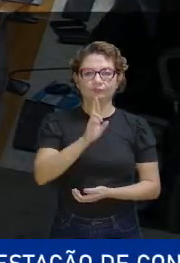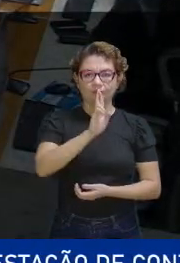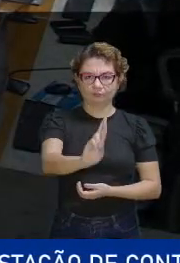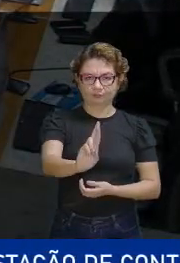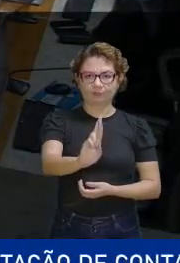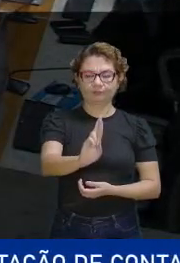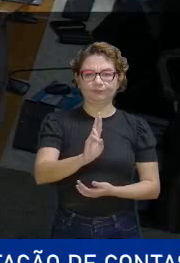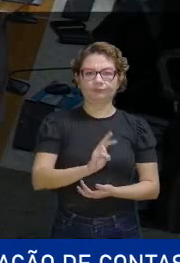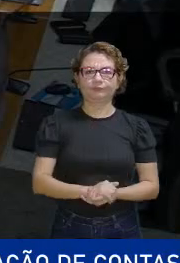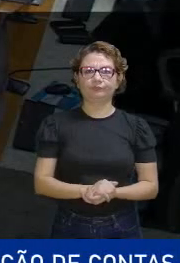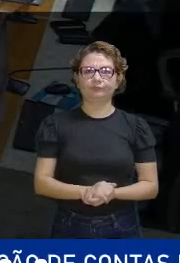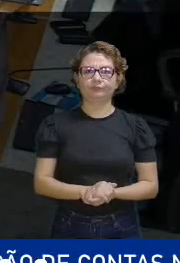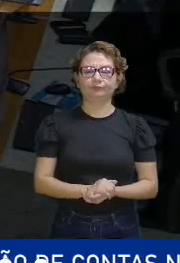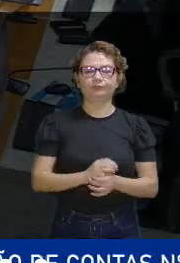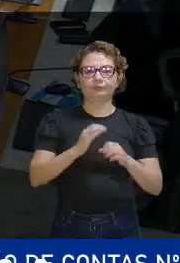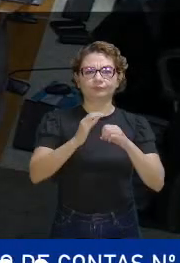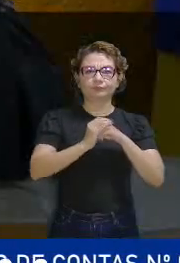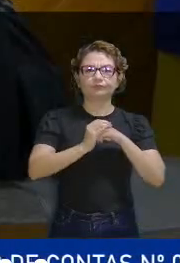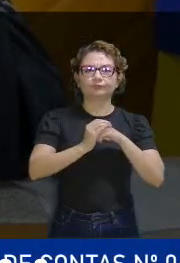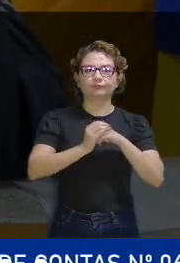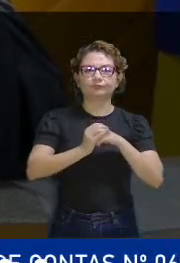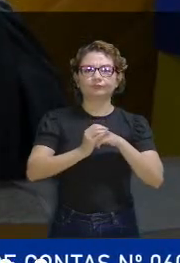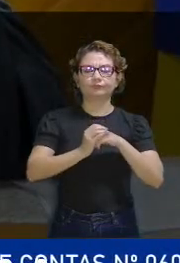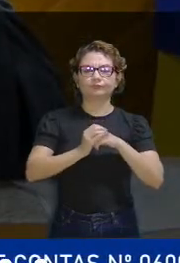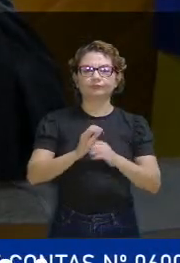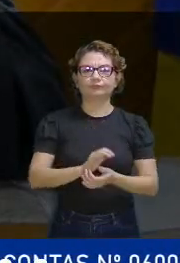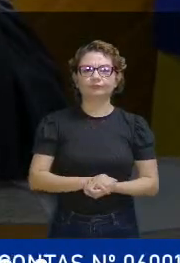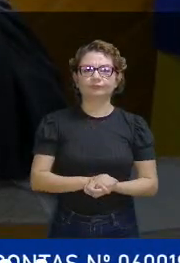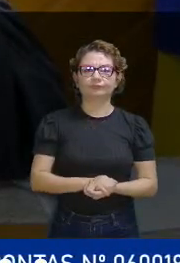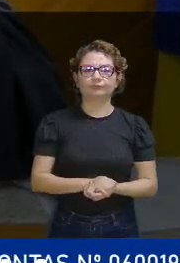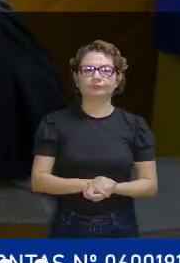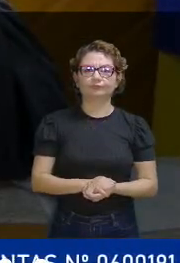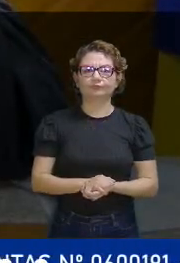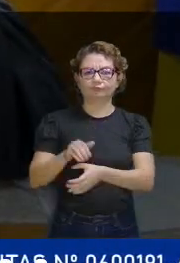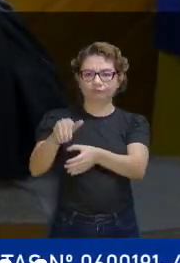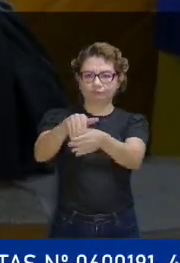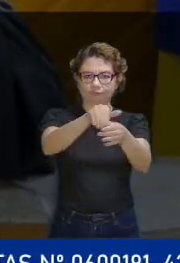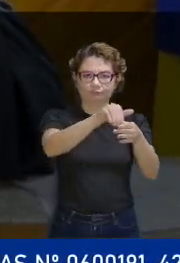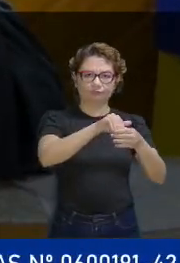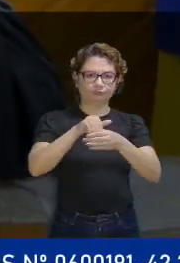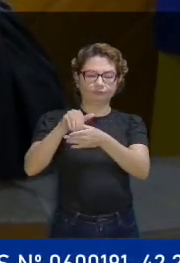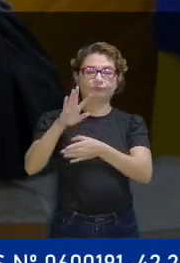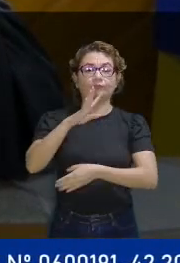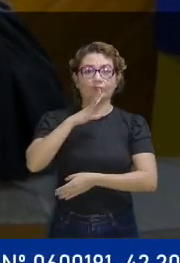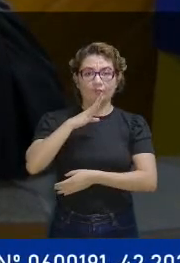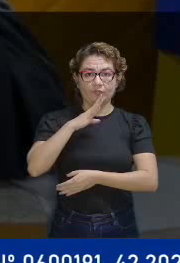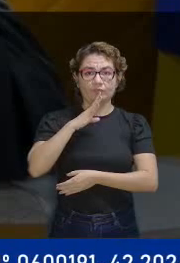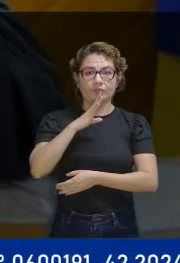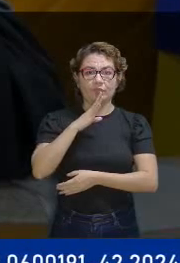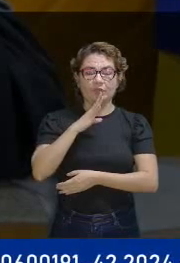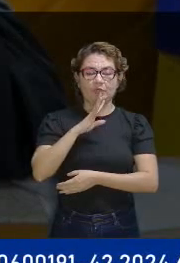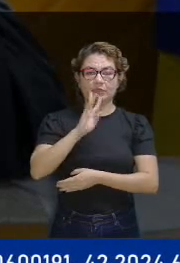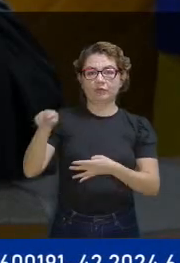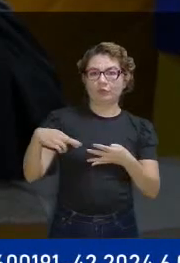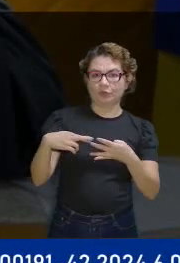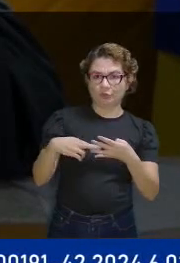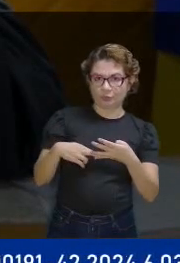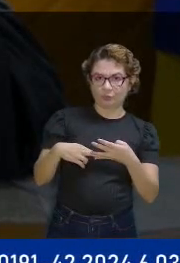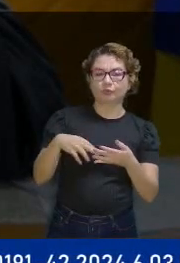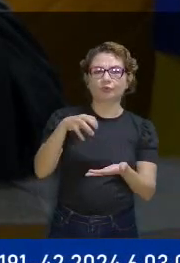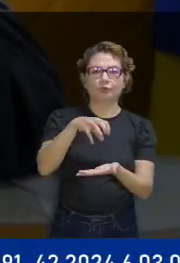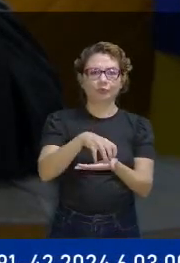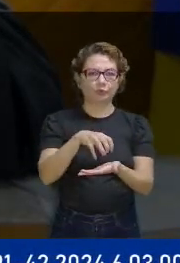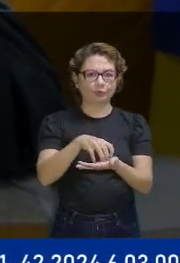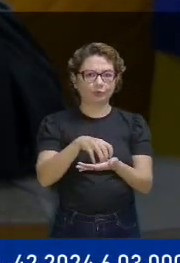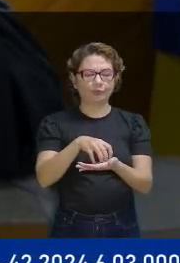Decisão. Tribunal Regional Eleitoral do Amapá, por unanimidade, conheceu do recurso e no